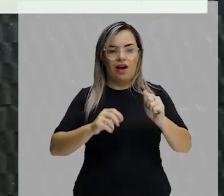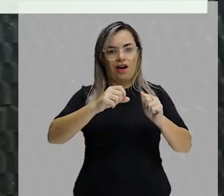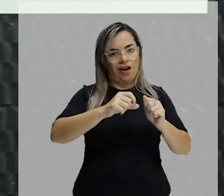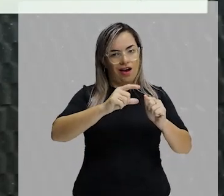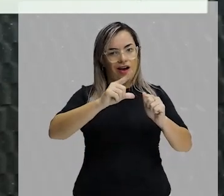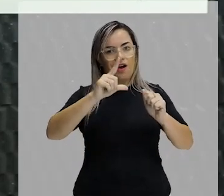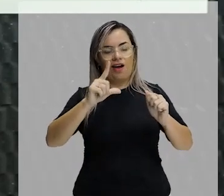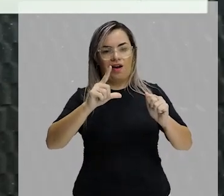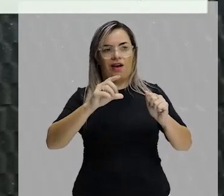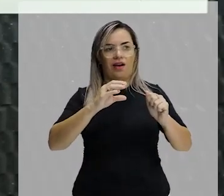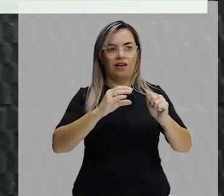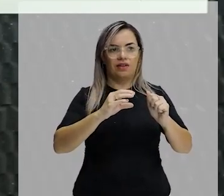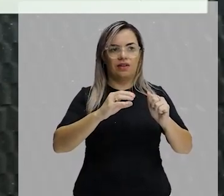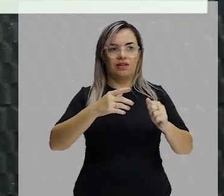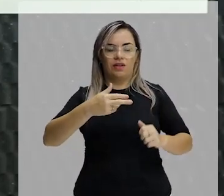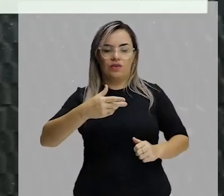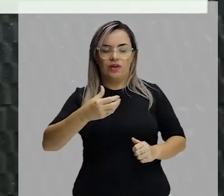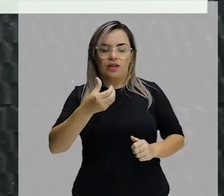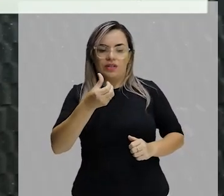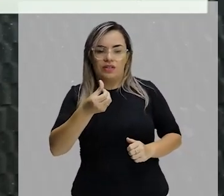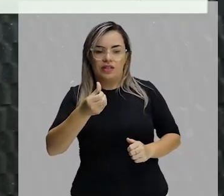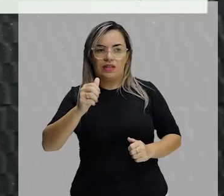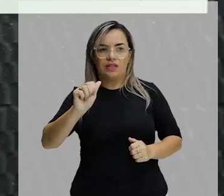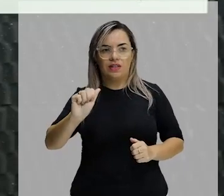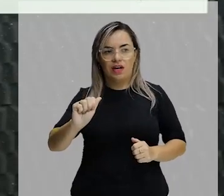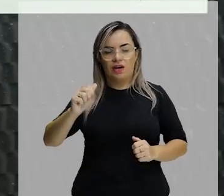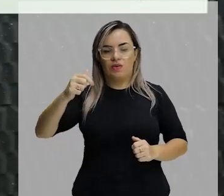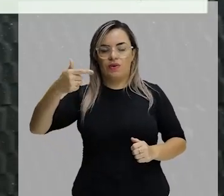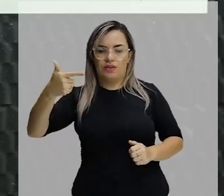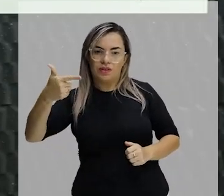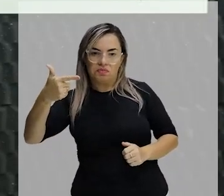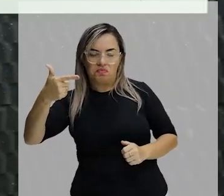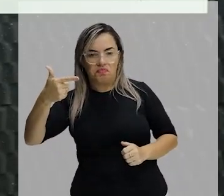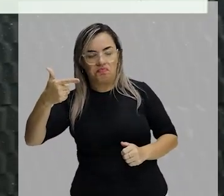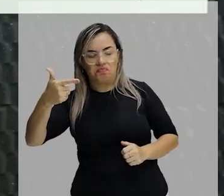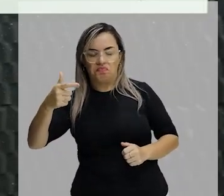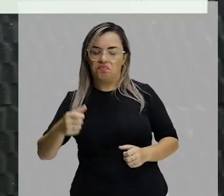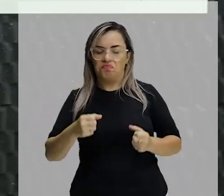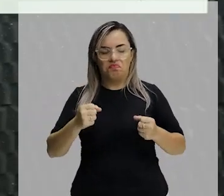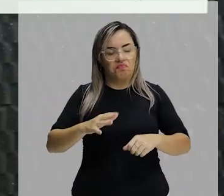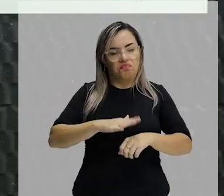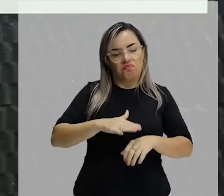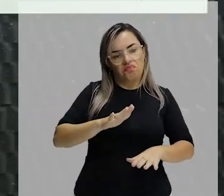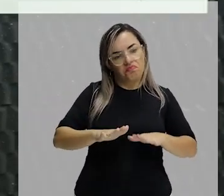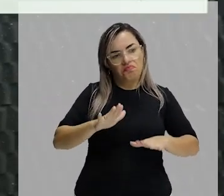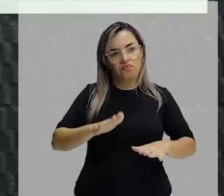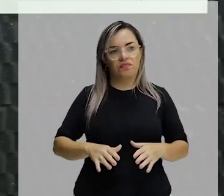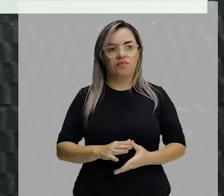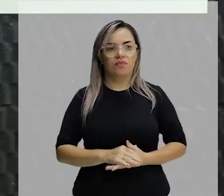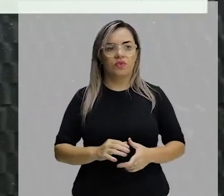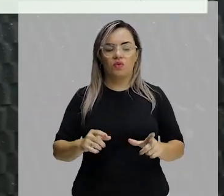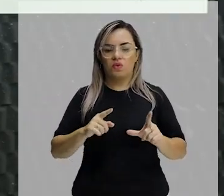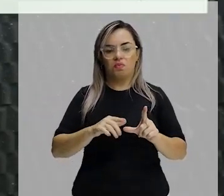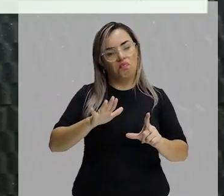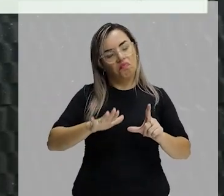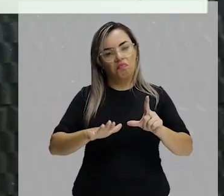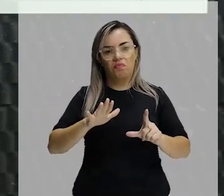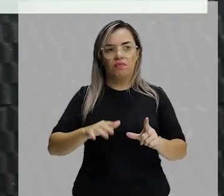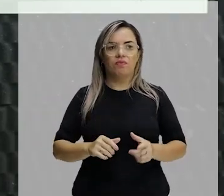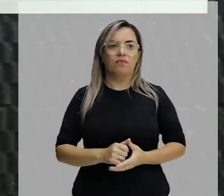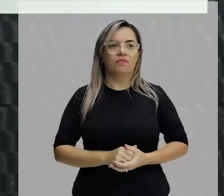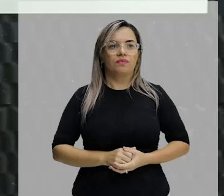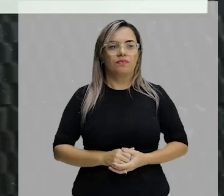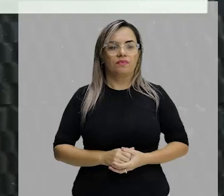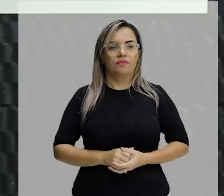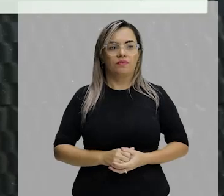lado A. Tá? Que eu chamei de A ao lado, pode chamar de L. Aí tanto faz. Beleza? Então, essa formulazinha